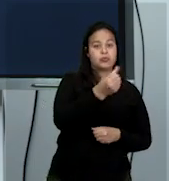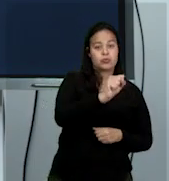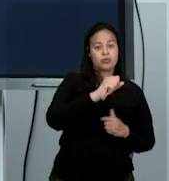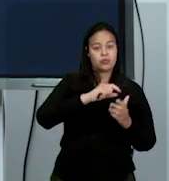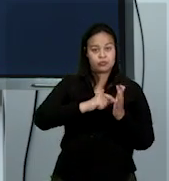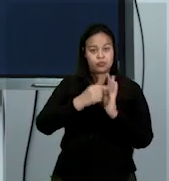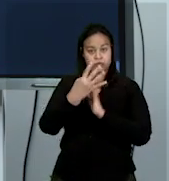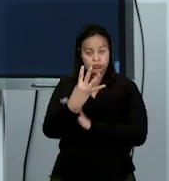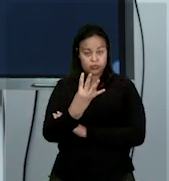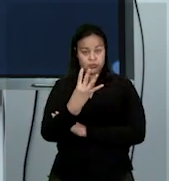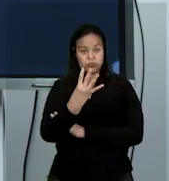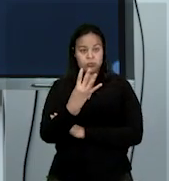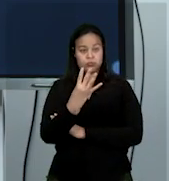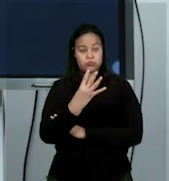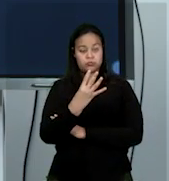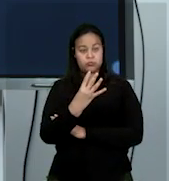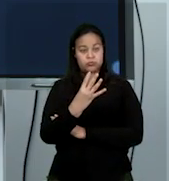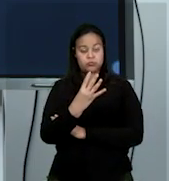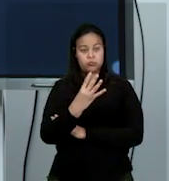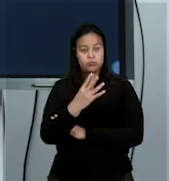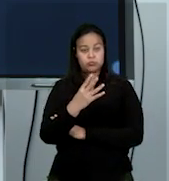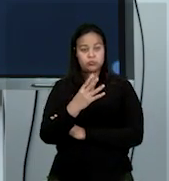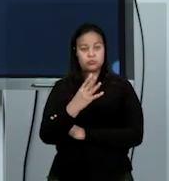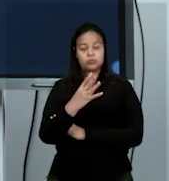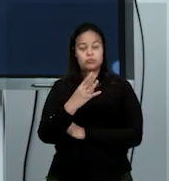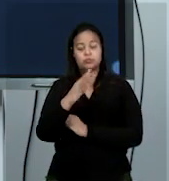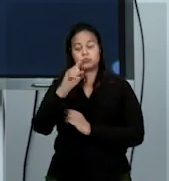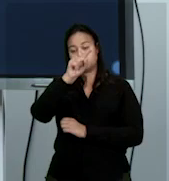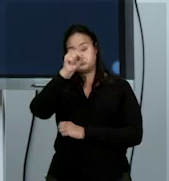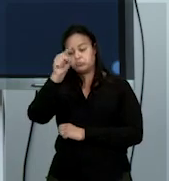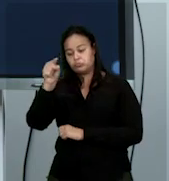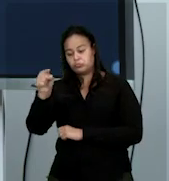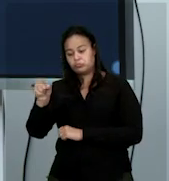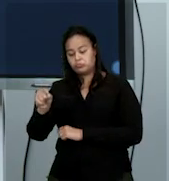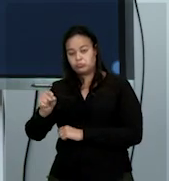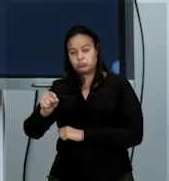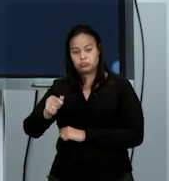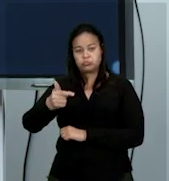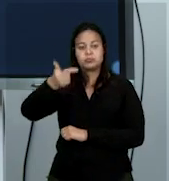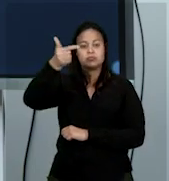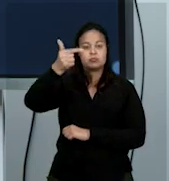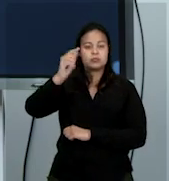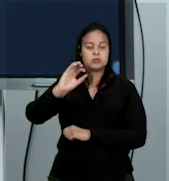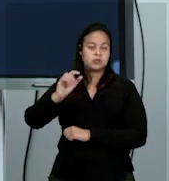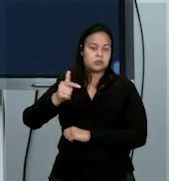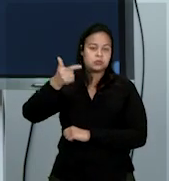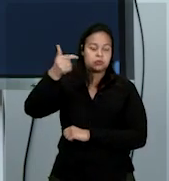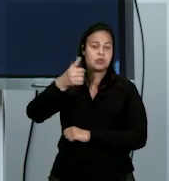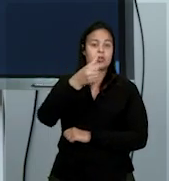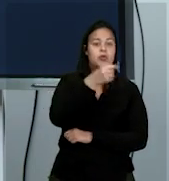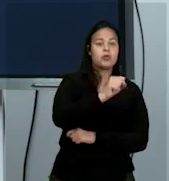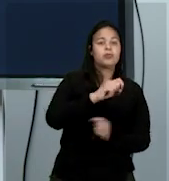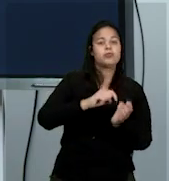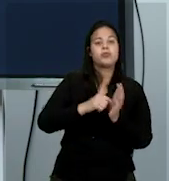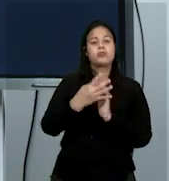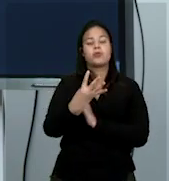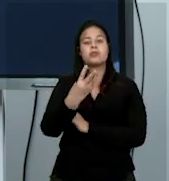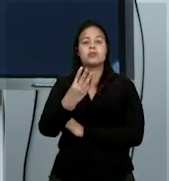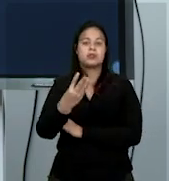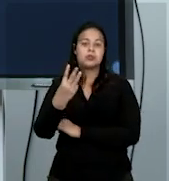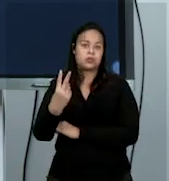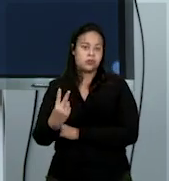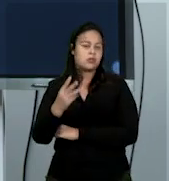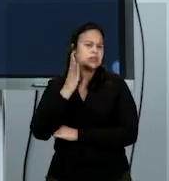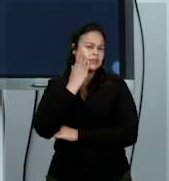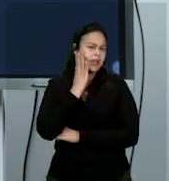4 é igual a esse pedaço elevado a 2, que é o C2 lá, ó. 8 vezes 4, 32. E aí você